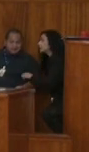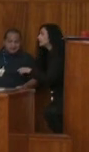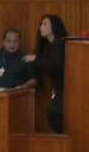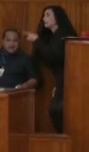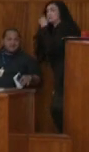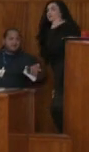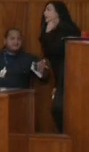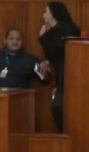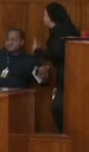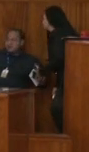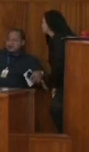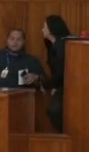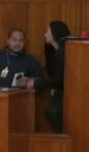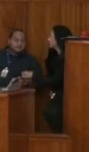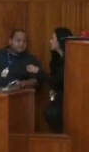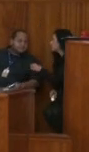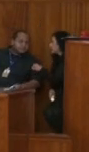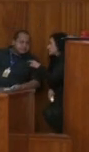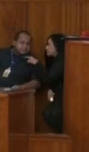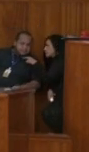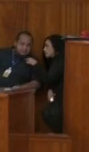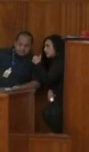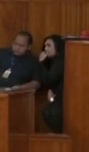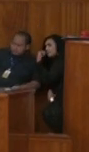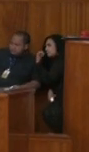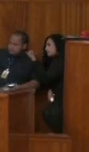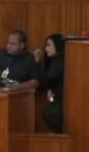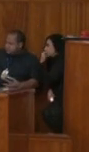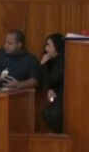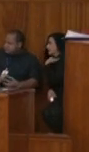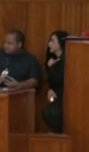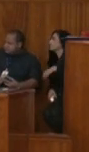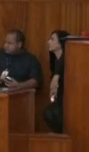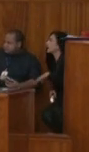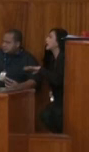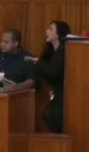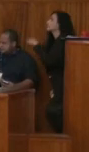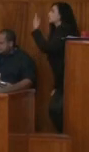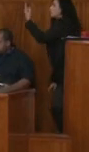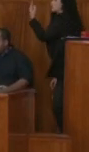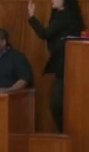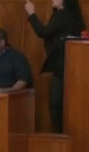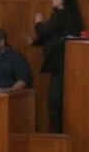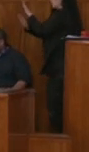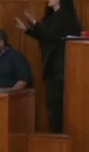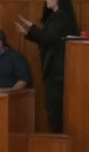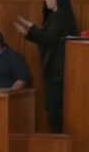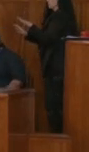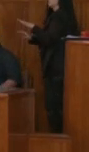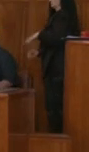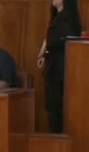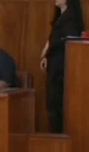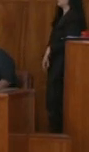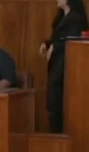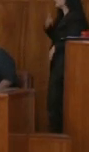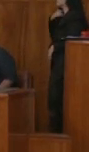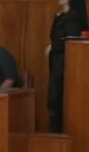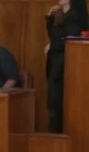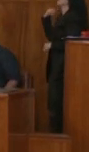Bom, essa portaria que o senhor vereador citou, é uma portaria que sai todo